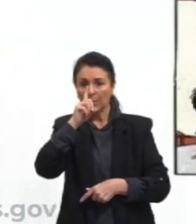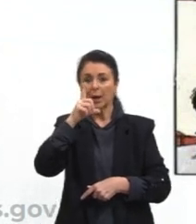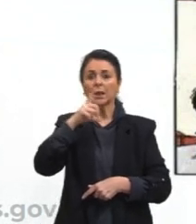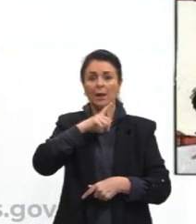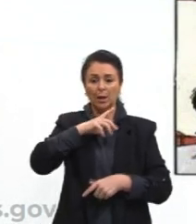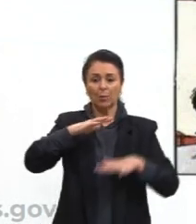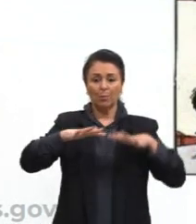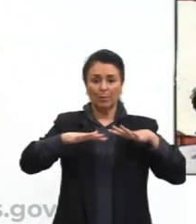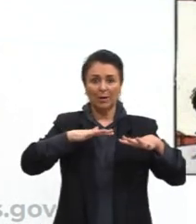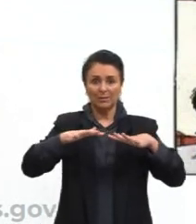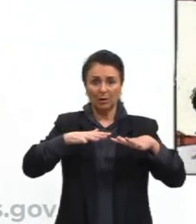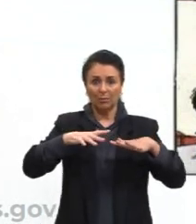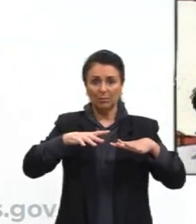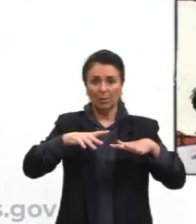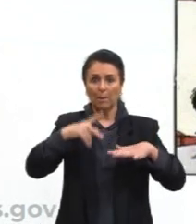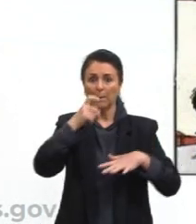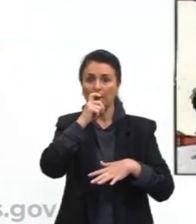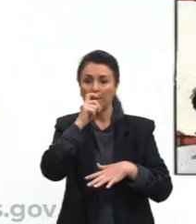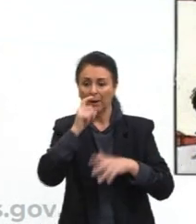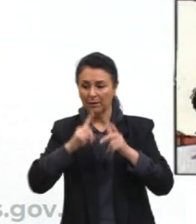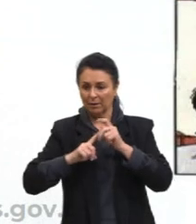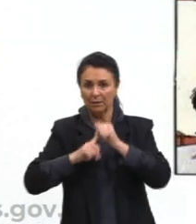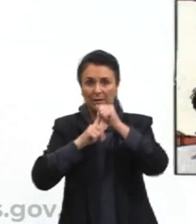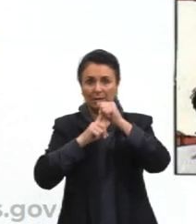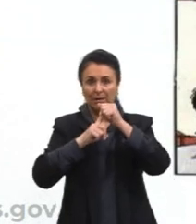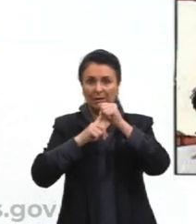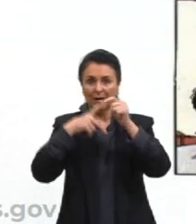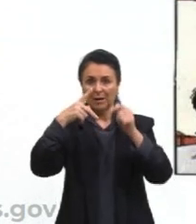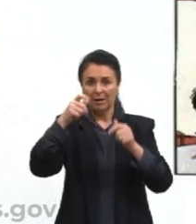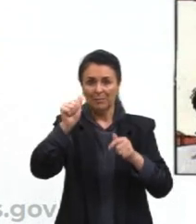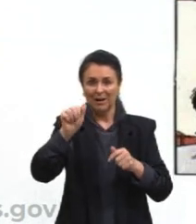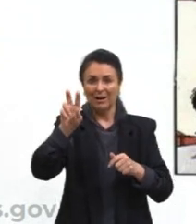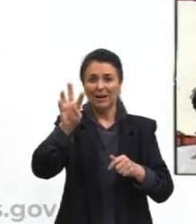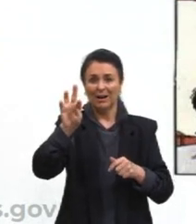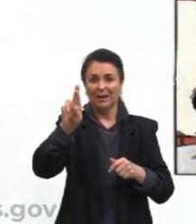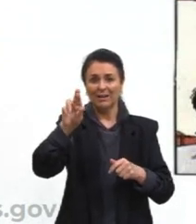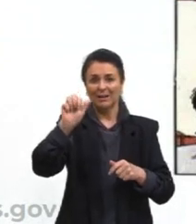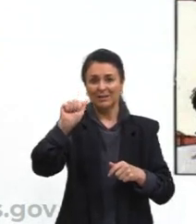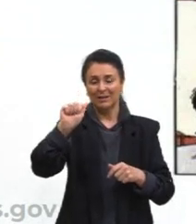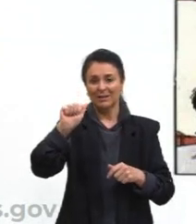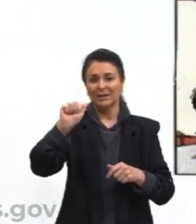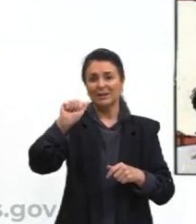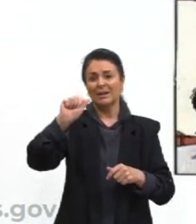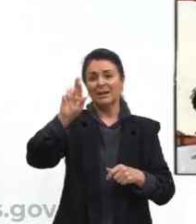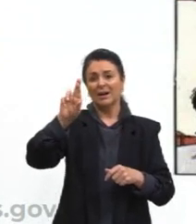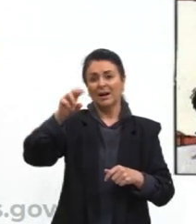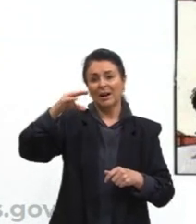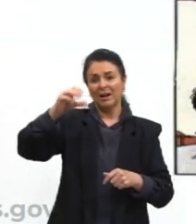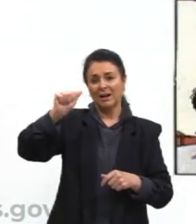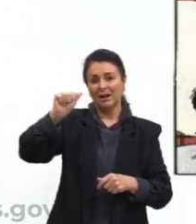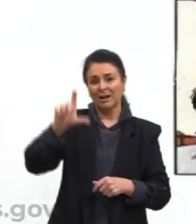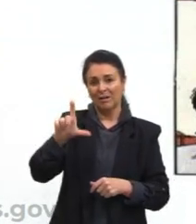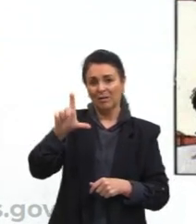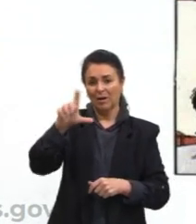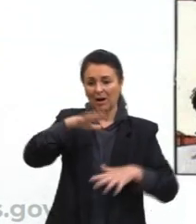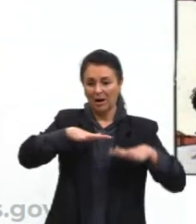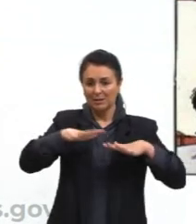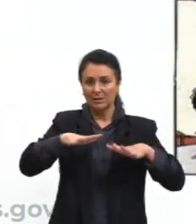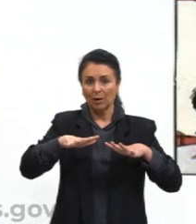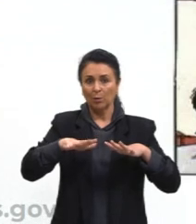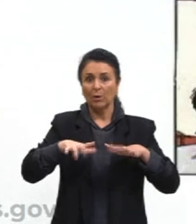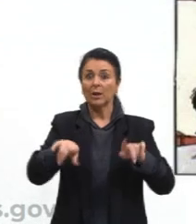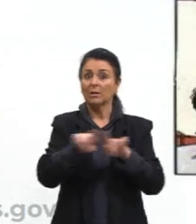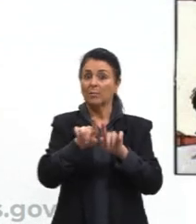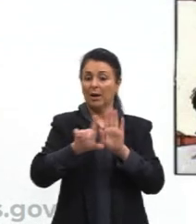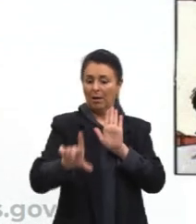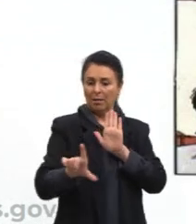patriarcal e domina toda a família também através da ação legal da obrigação legal né através da